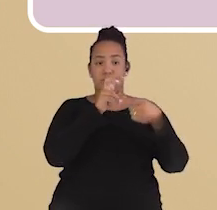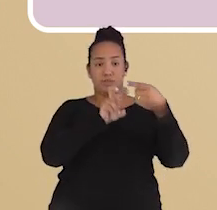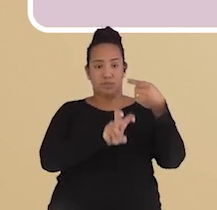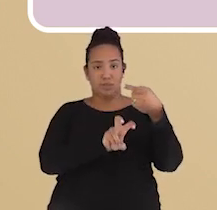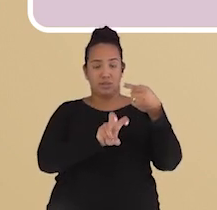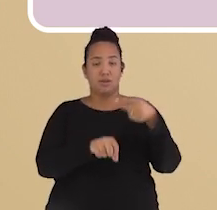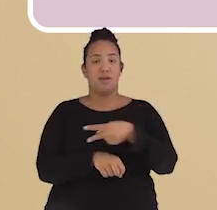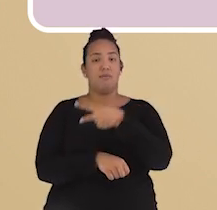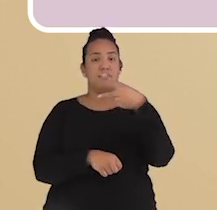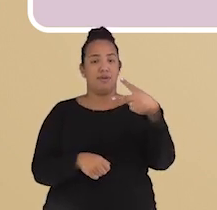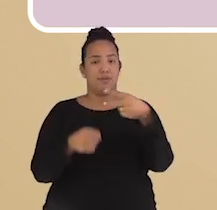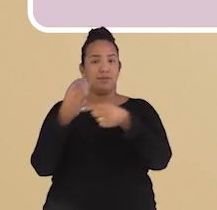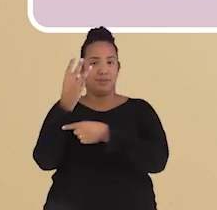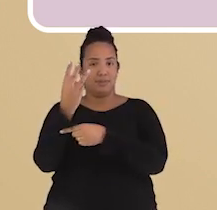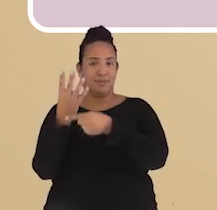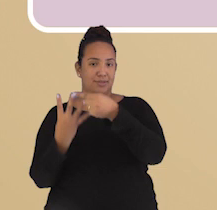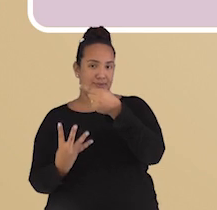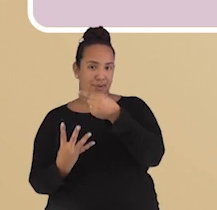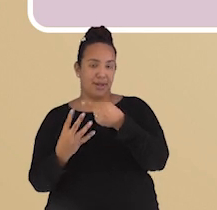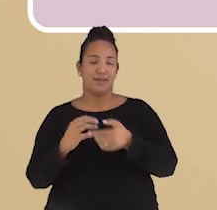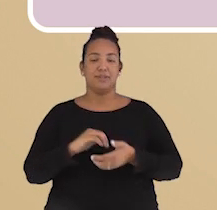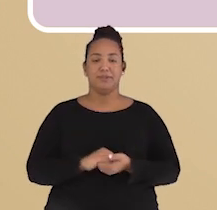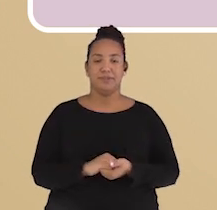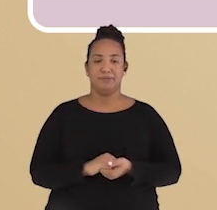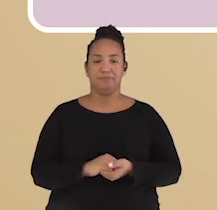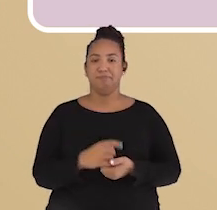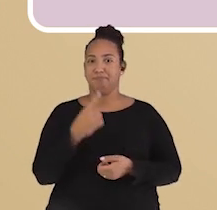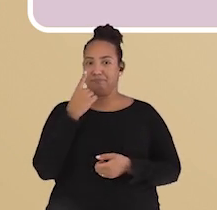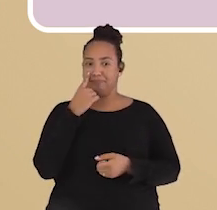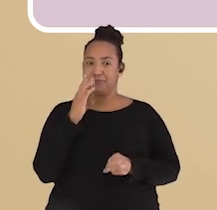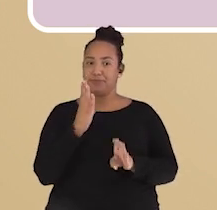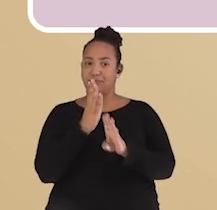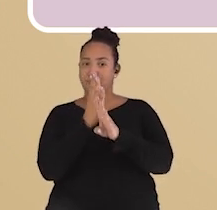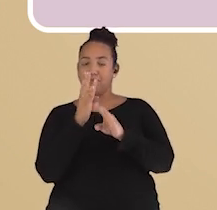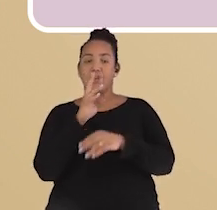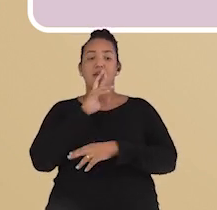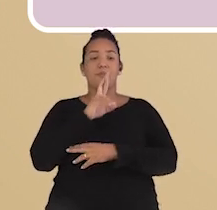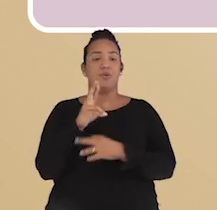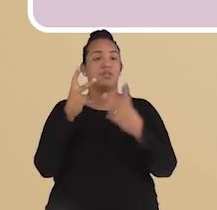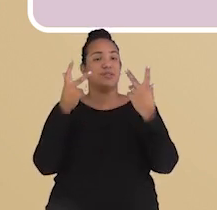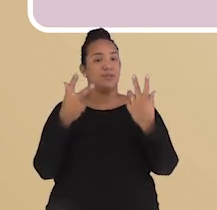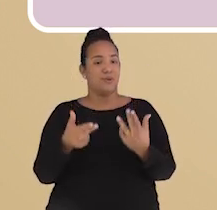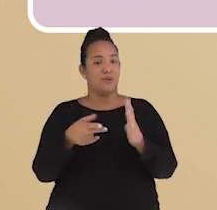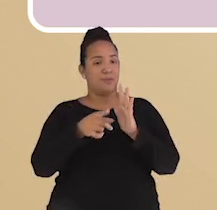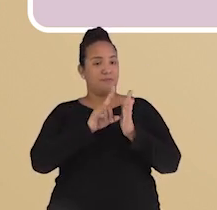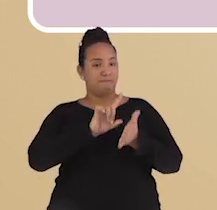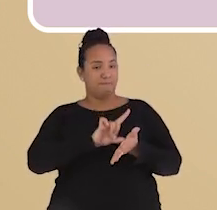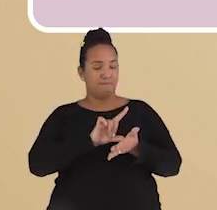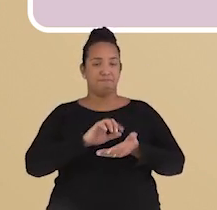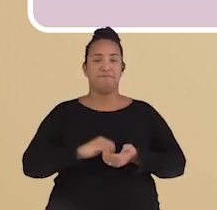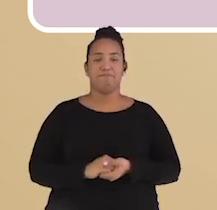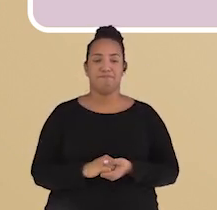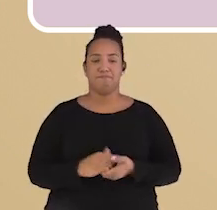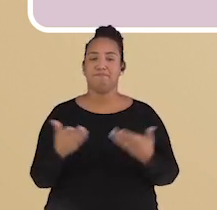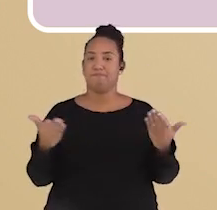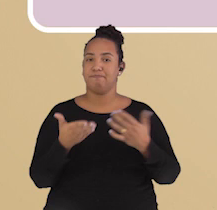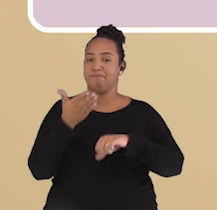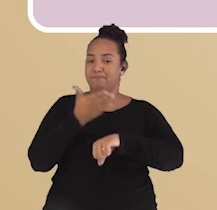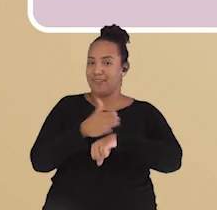que 3/4. Veja o que encontramos o mesmo resultado que anteriormente. Vamos